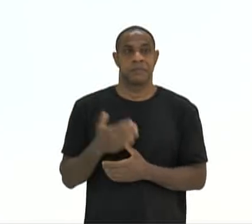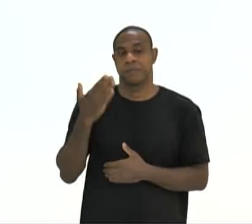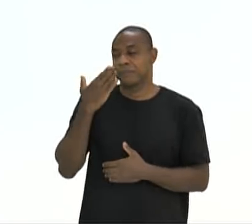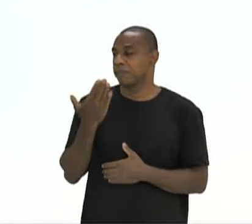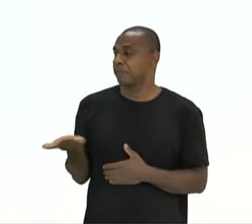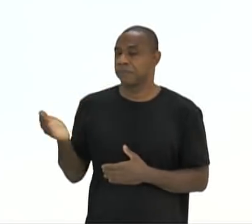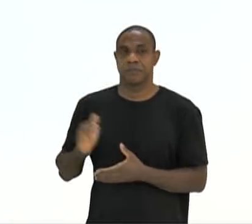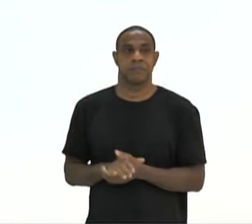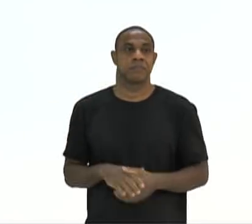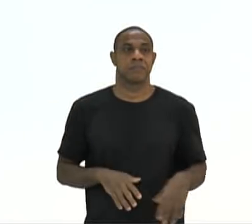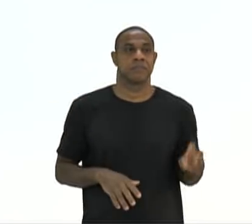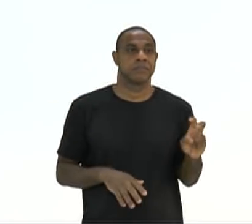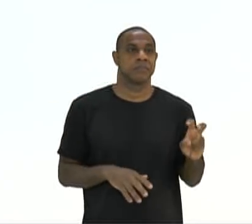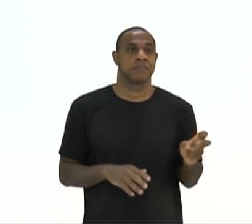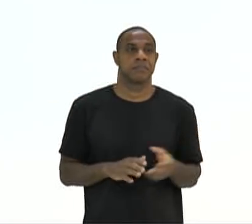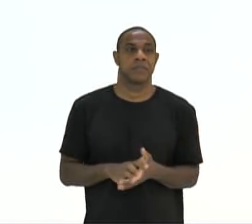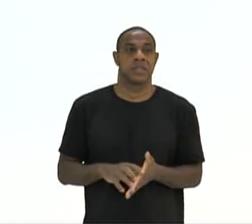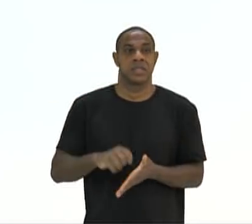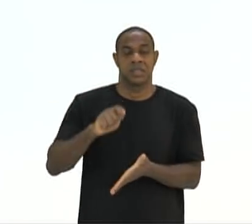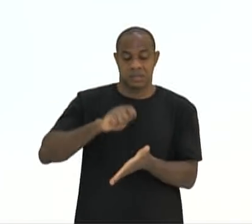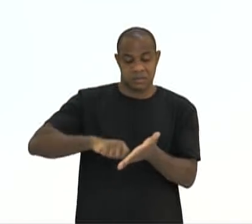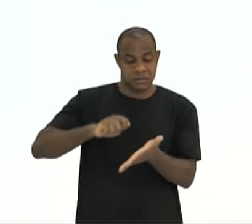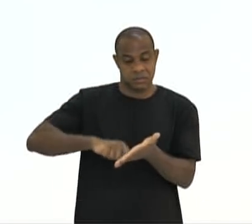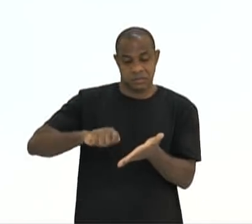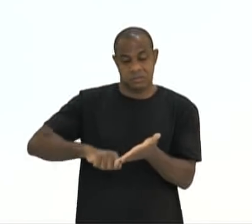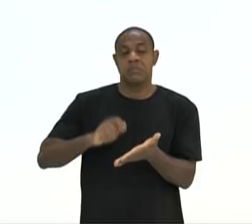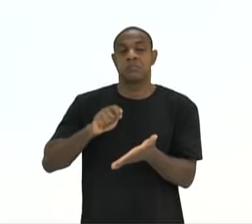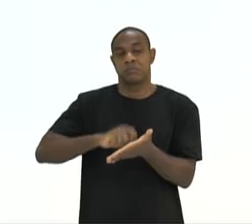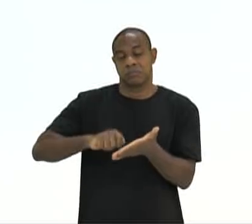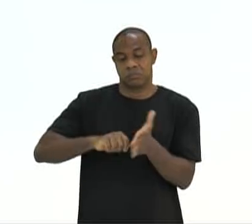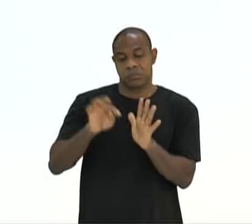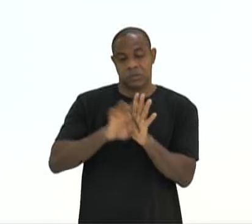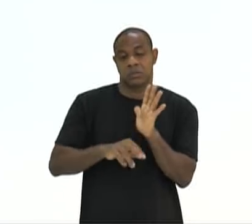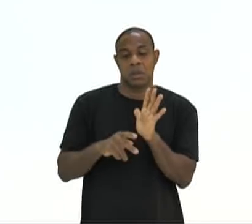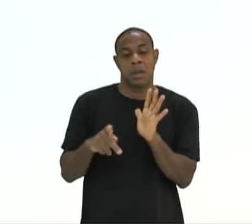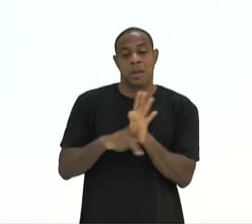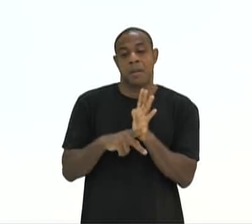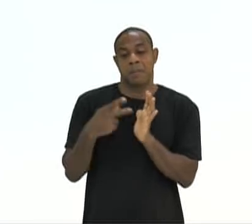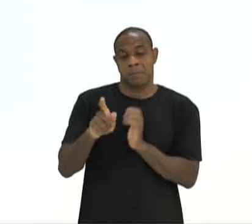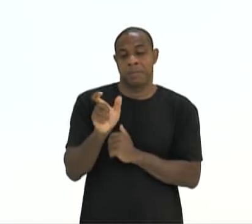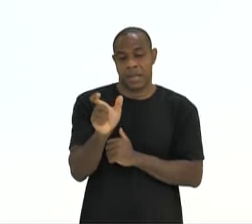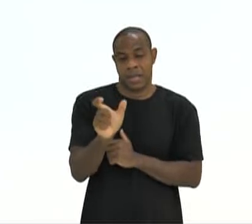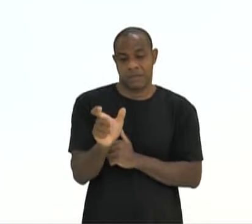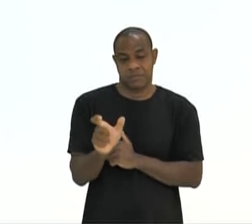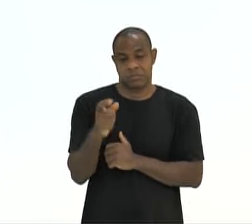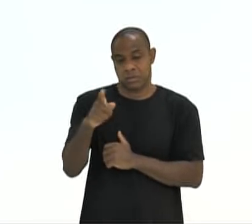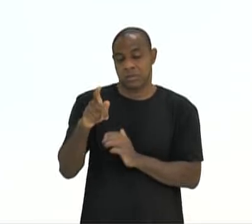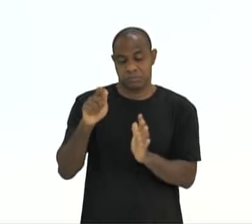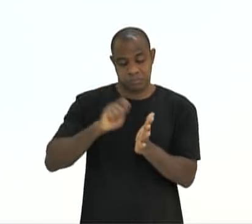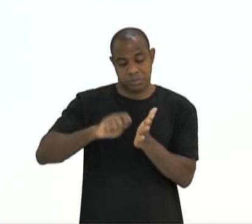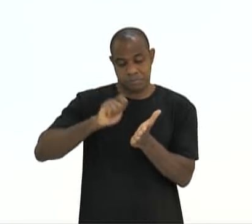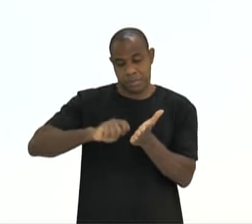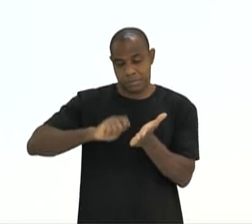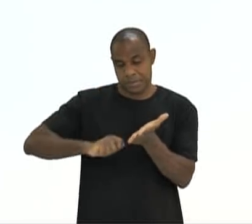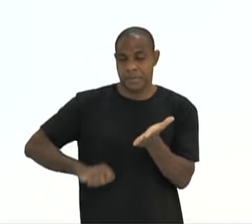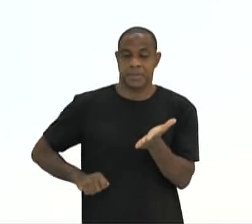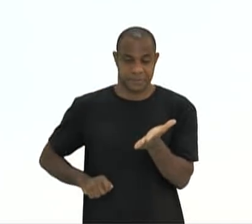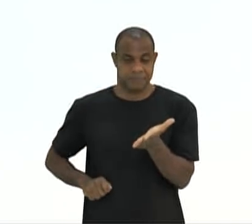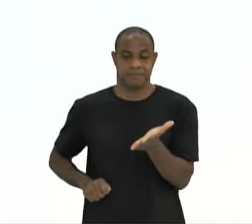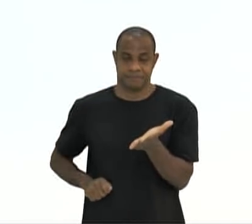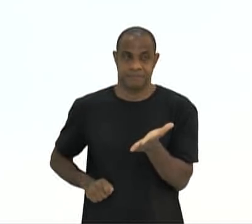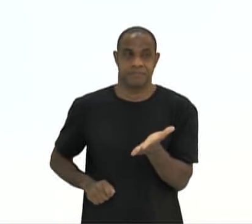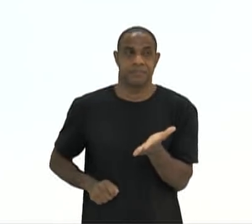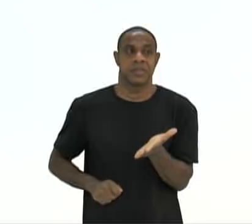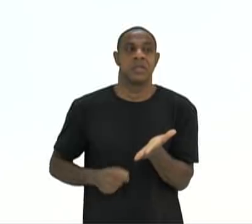E quinto, escrever o texto com as suas palavras, né? Eu tenho que ter a autoria, né? Então, como eu já disse para vocês, né,